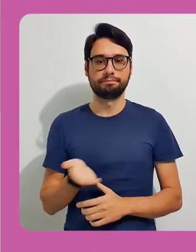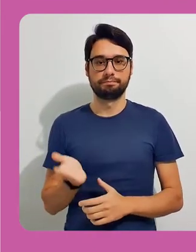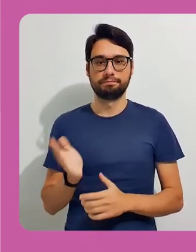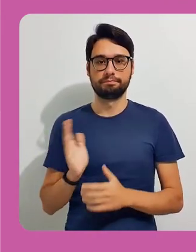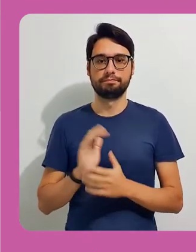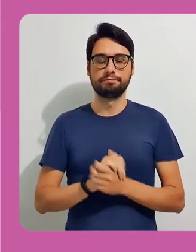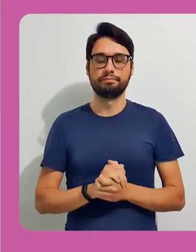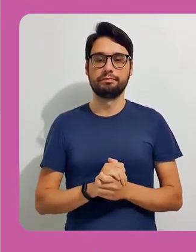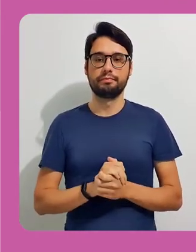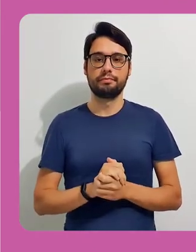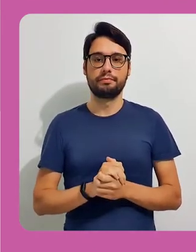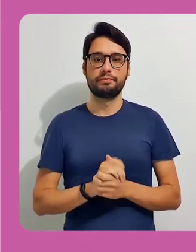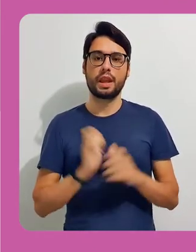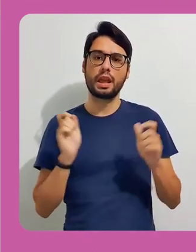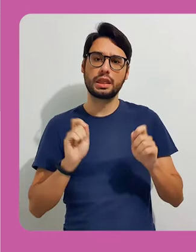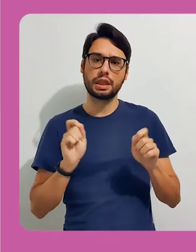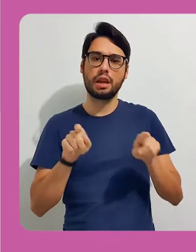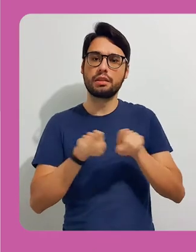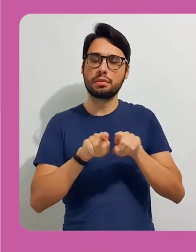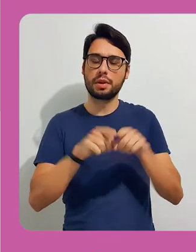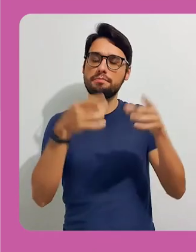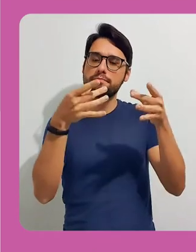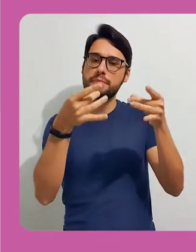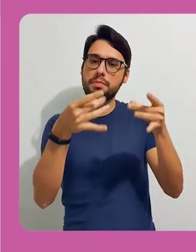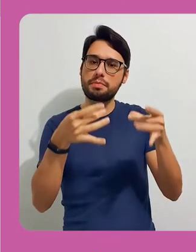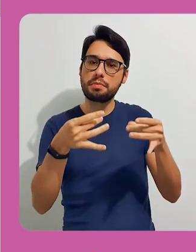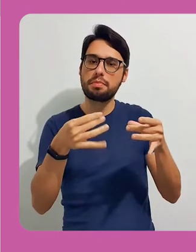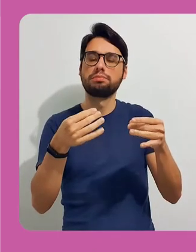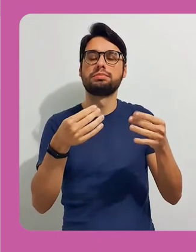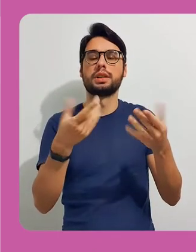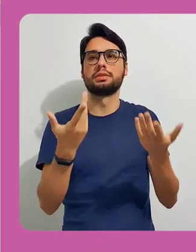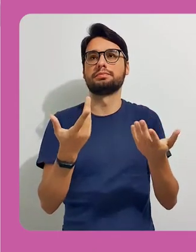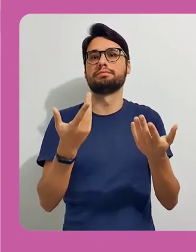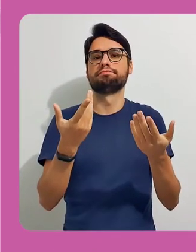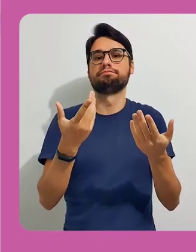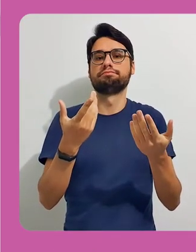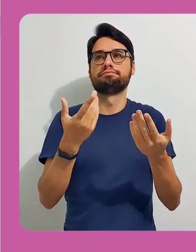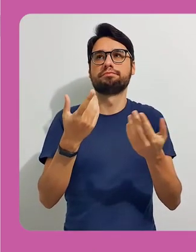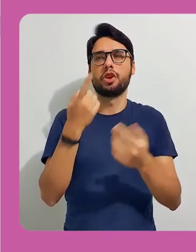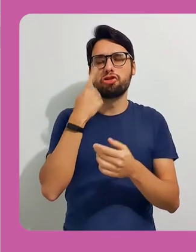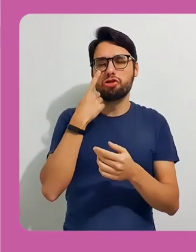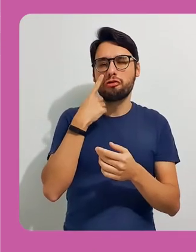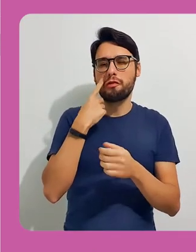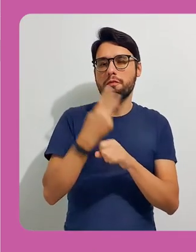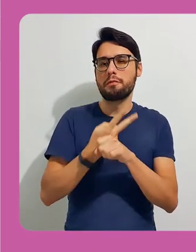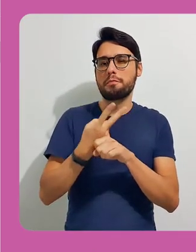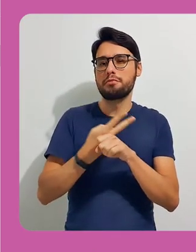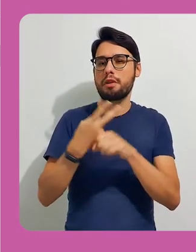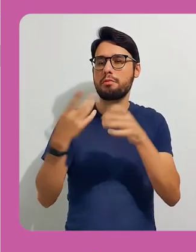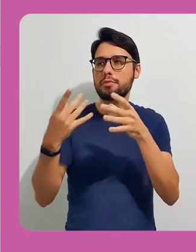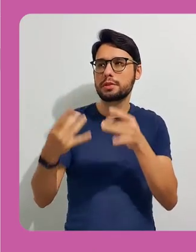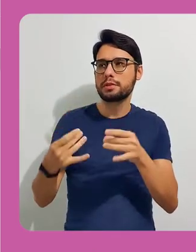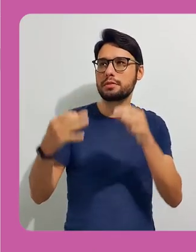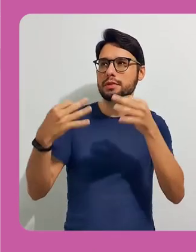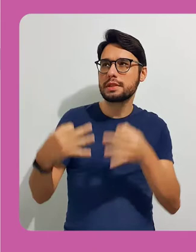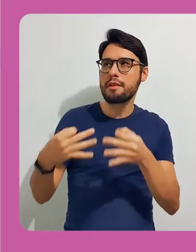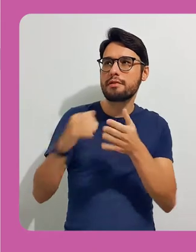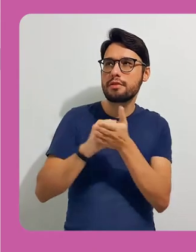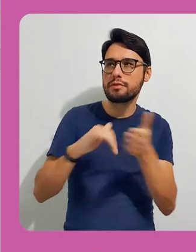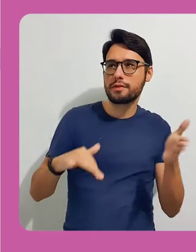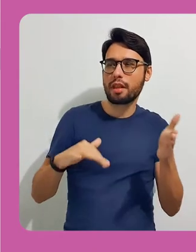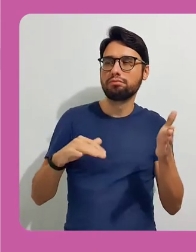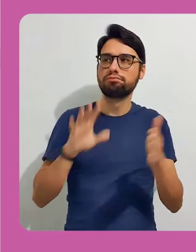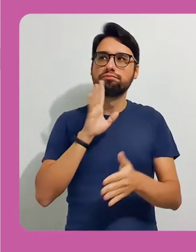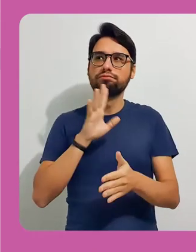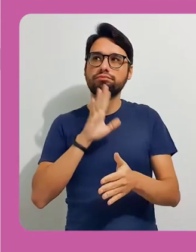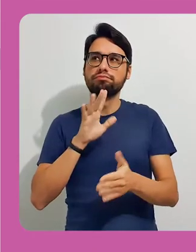final eu posso colocar uma descrição vou lá no nosso curso pegar uma descrição aqui